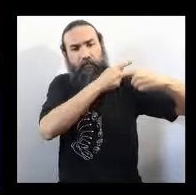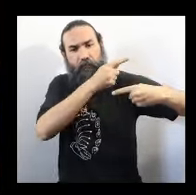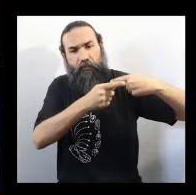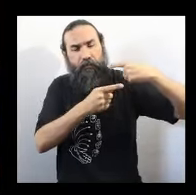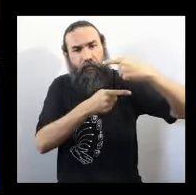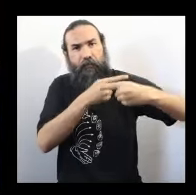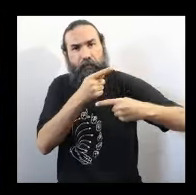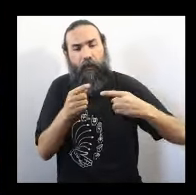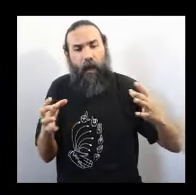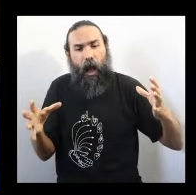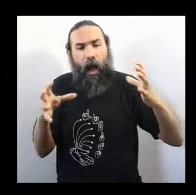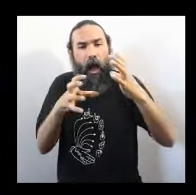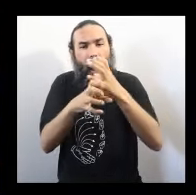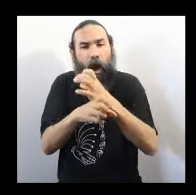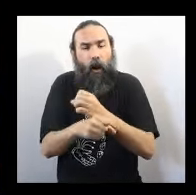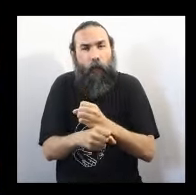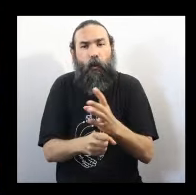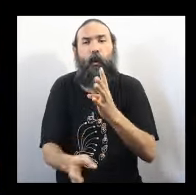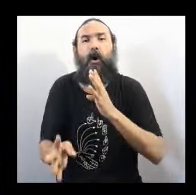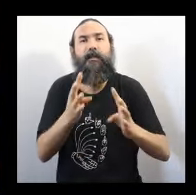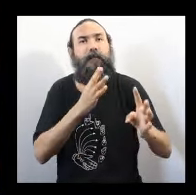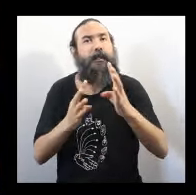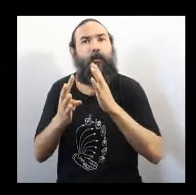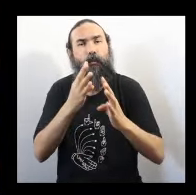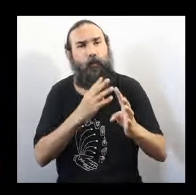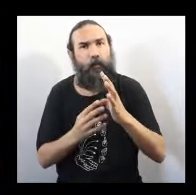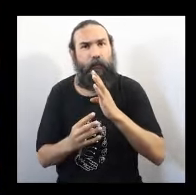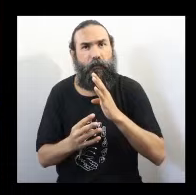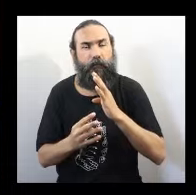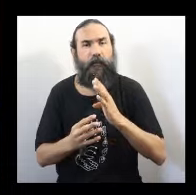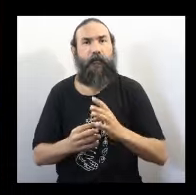gerações o que produzir o saber